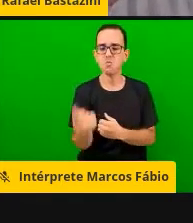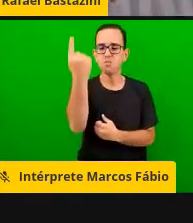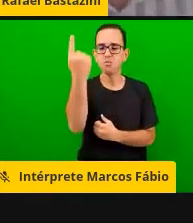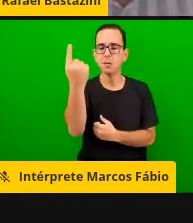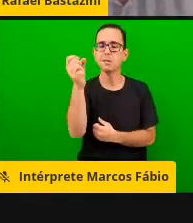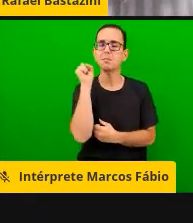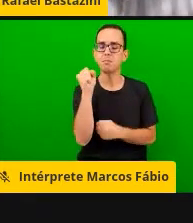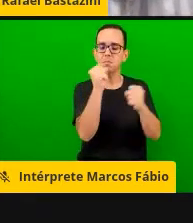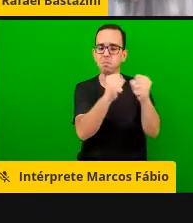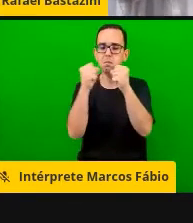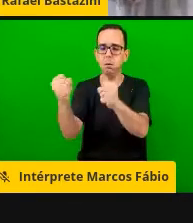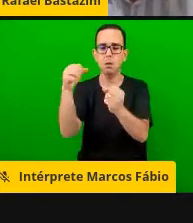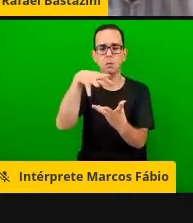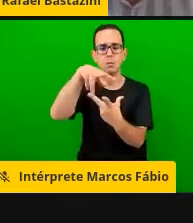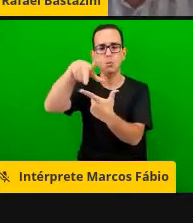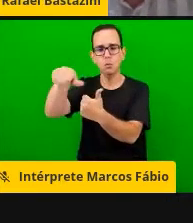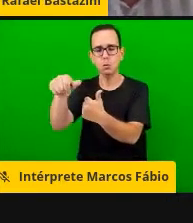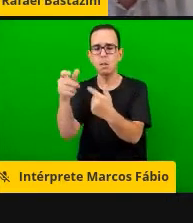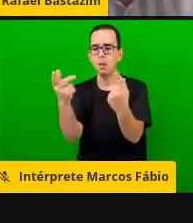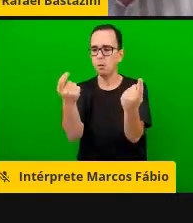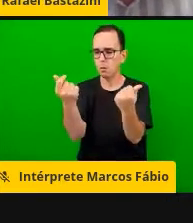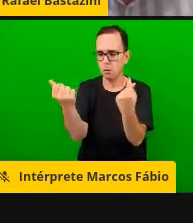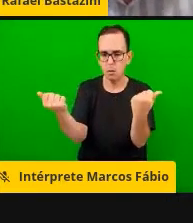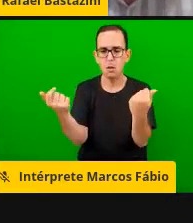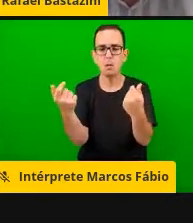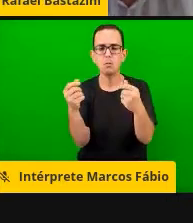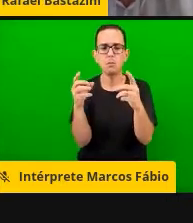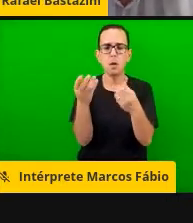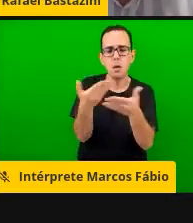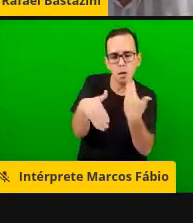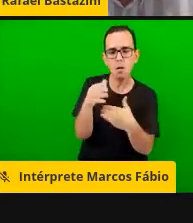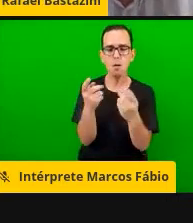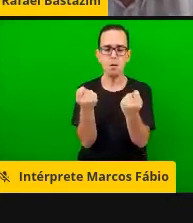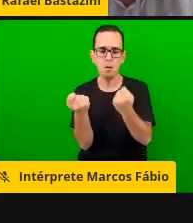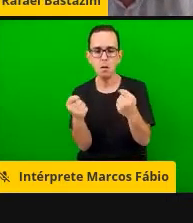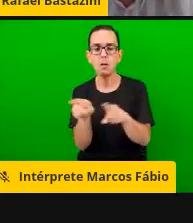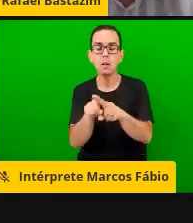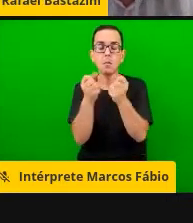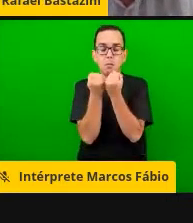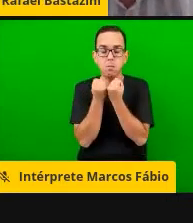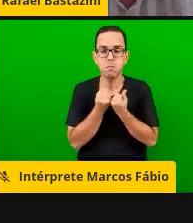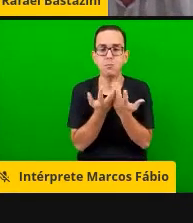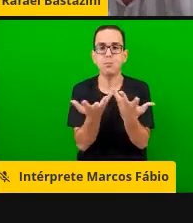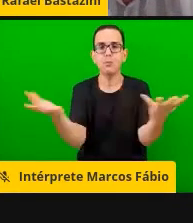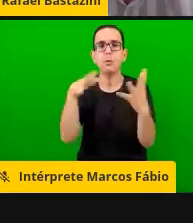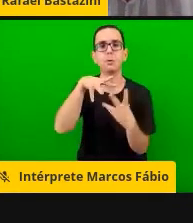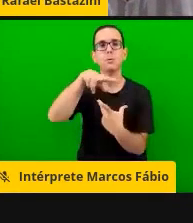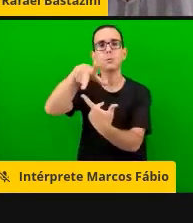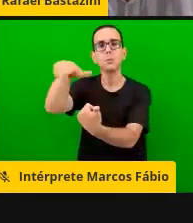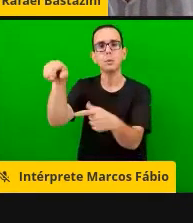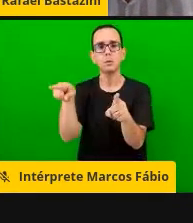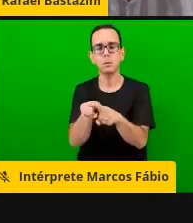não só pelas suas reservas e pelo dinamismo da sua economia, mas por expandir para o mundo todo, pessoal,